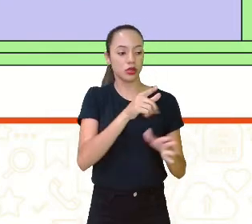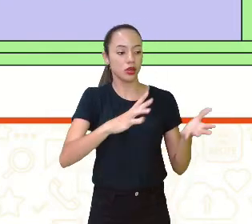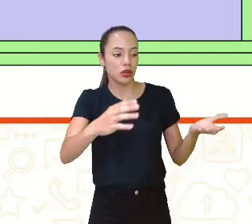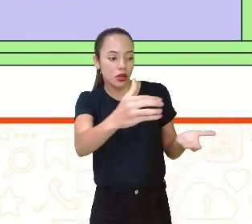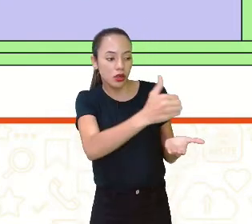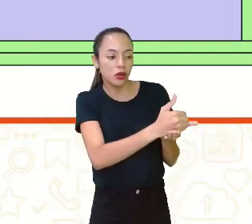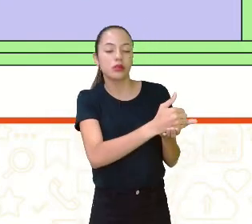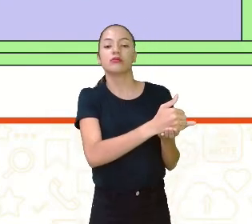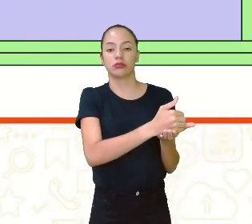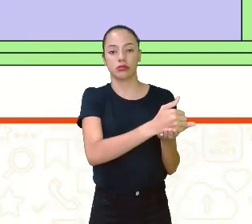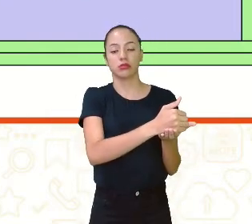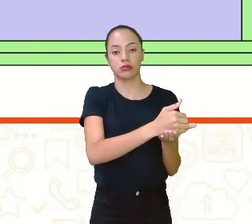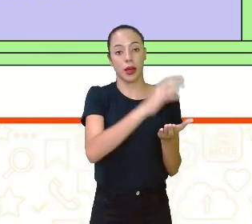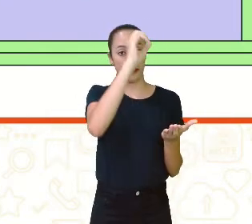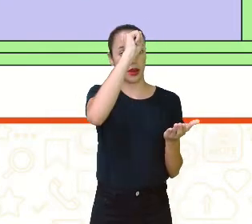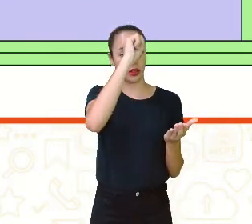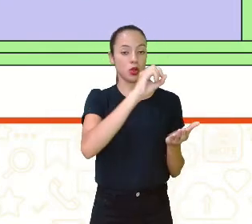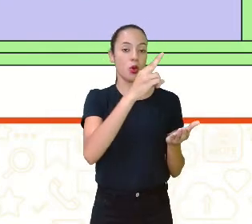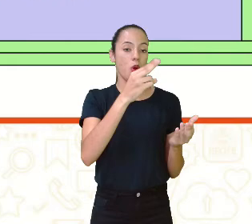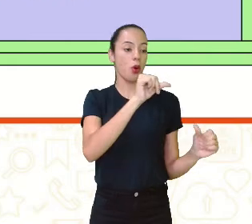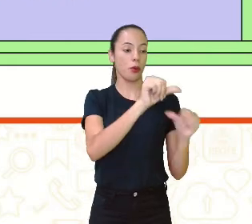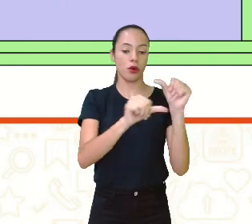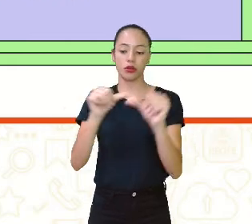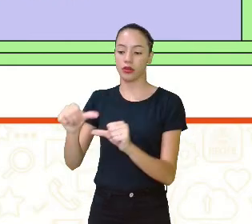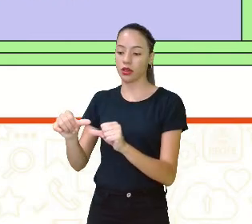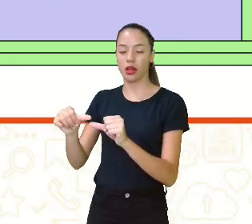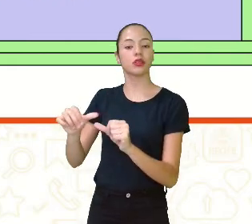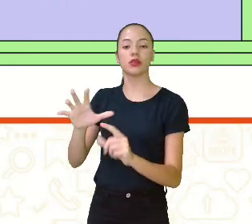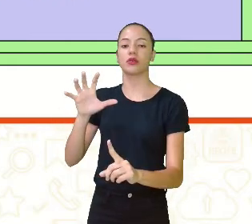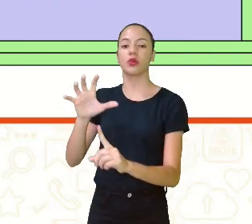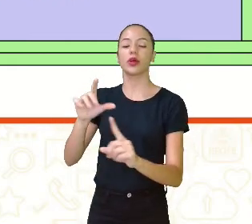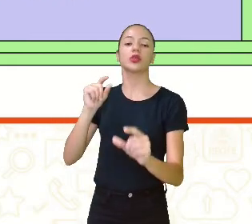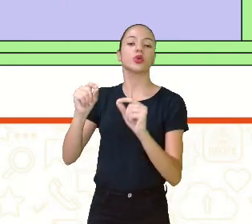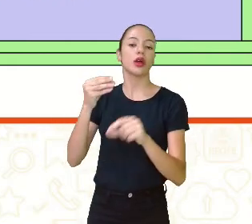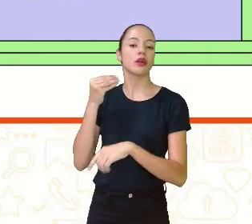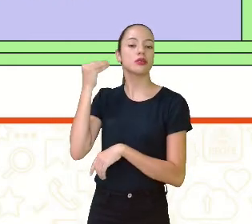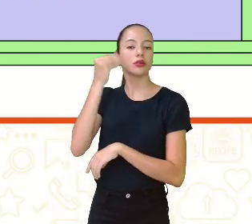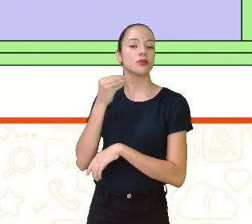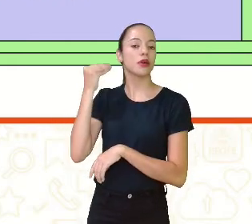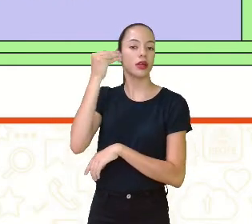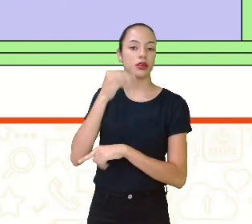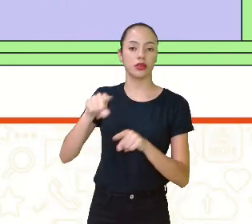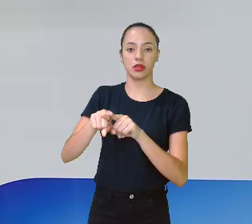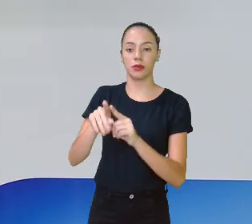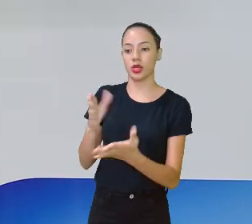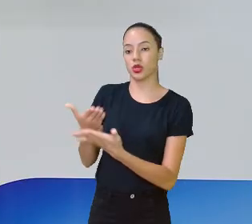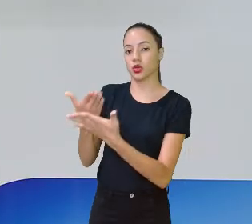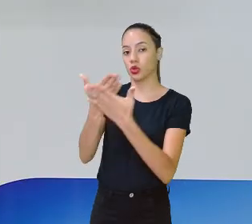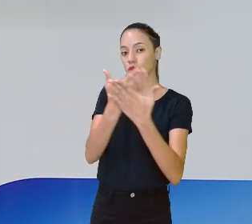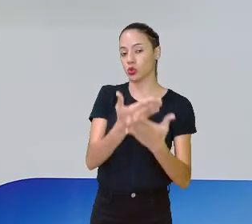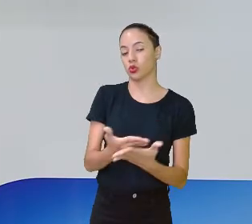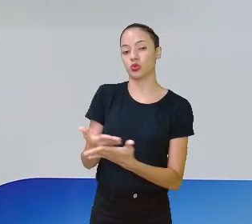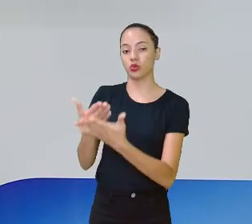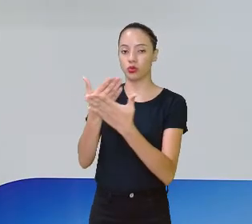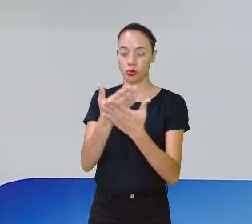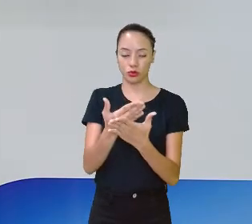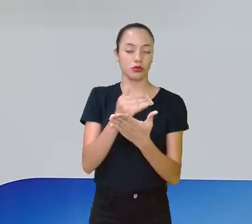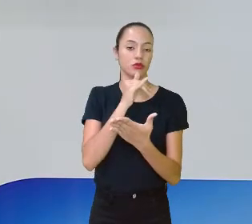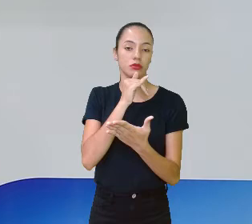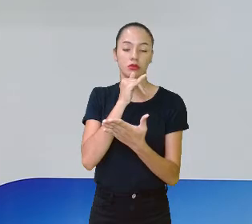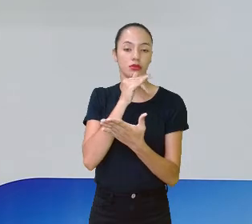ou modificados através de experiências, observações, estudo e raciocínio. Então, quando a gente fala